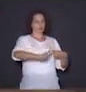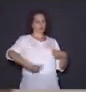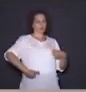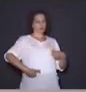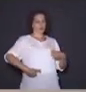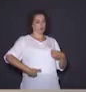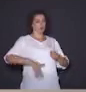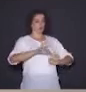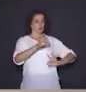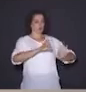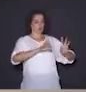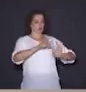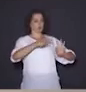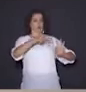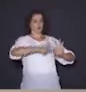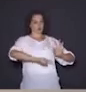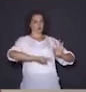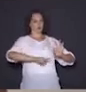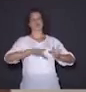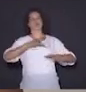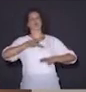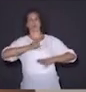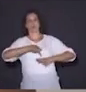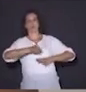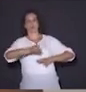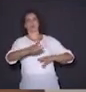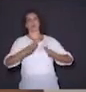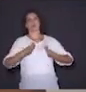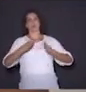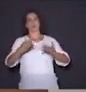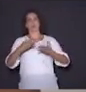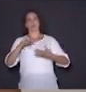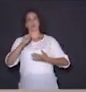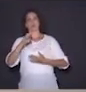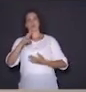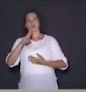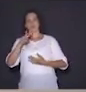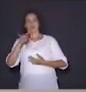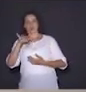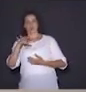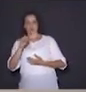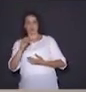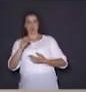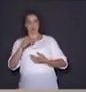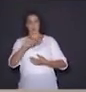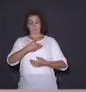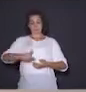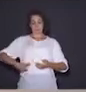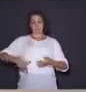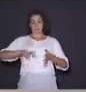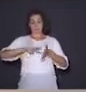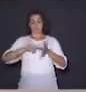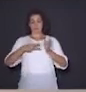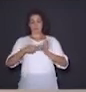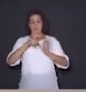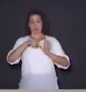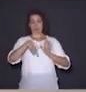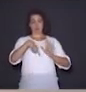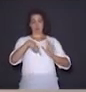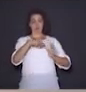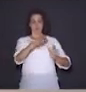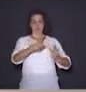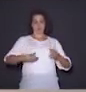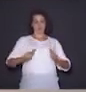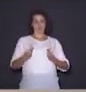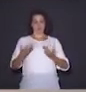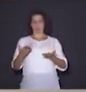esses bens para que o serviço continue sendo prestado o fato de ser prestado em regime público não significa que ele vai ser prestado pelo estado significa que lhe é prestado